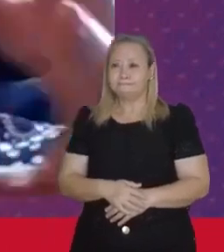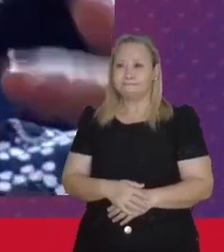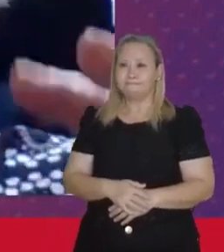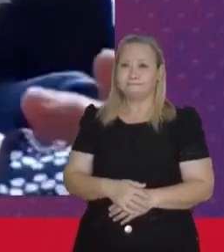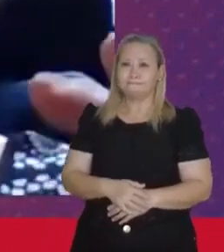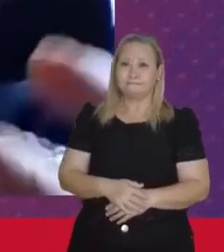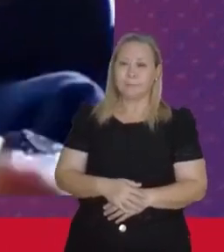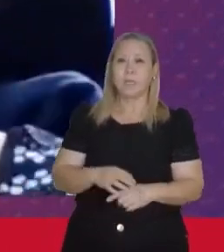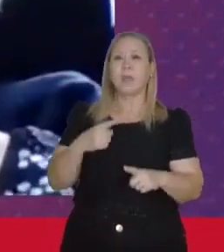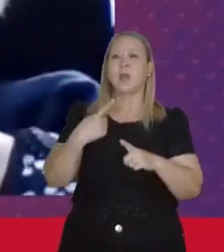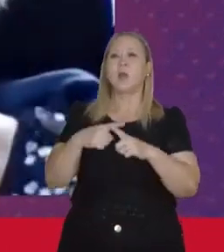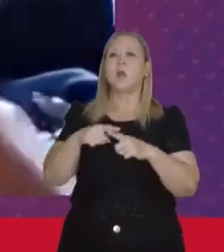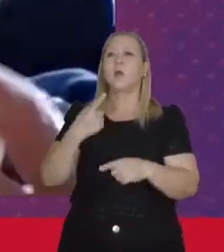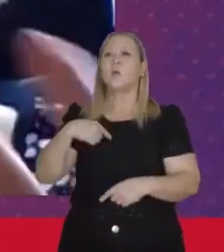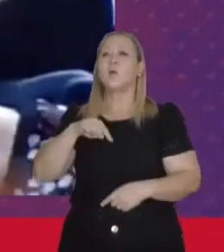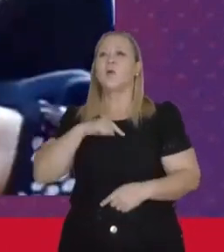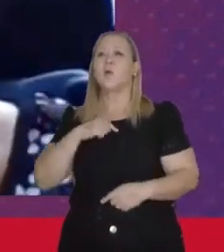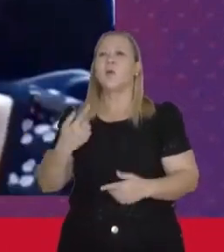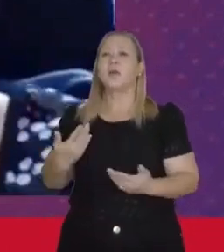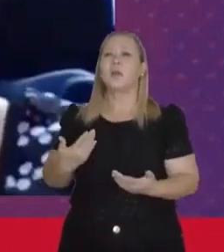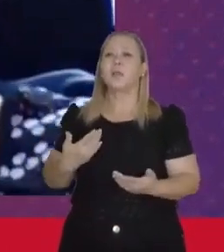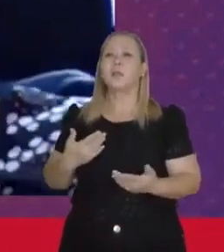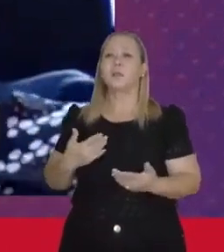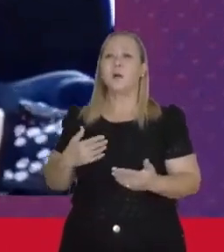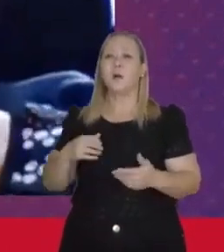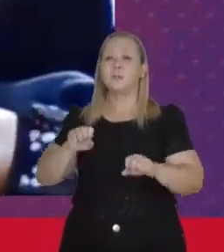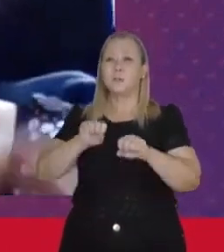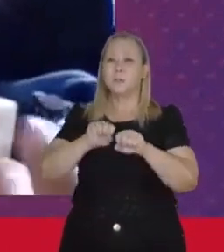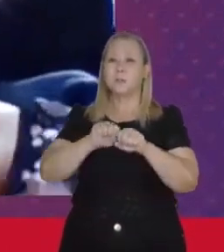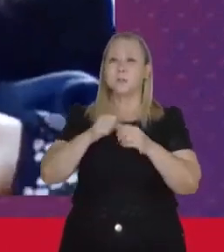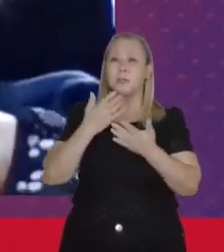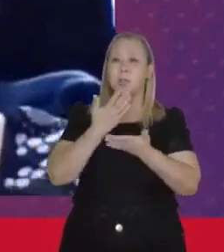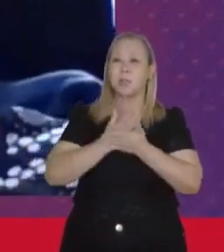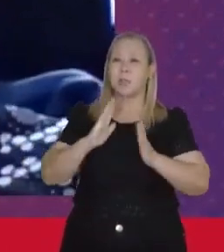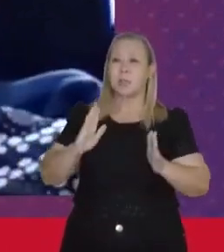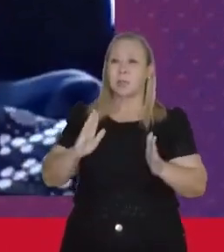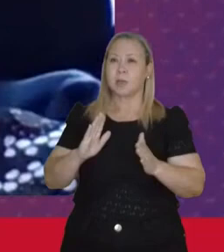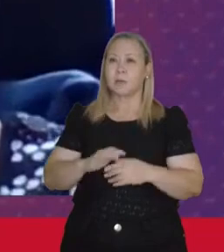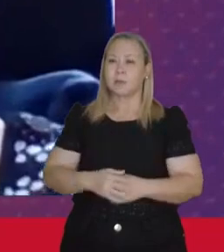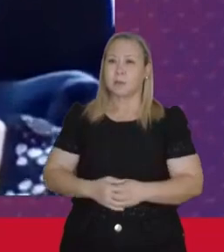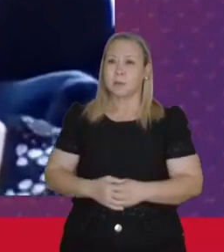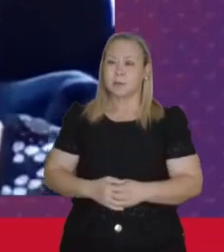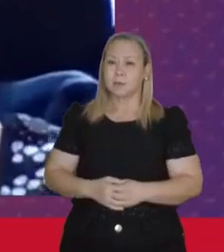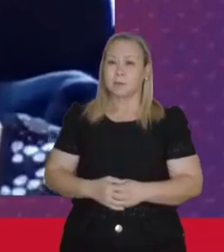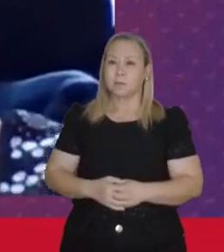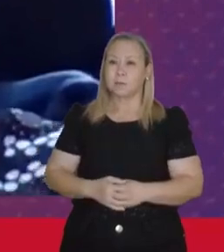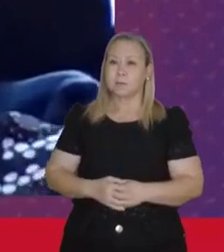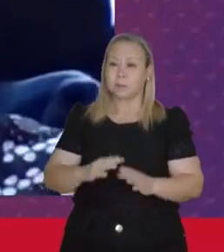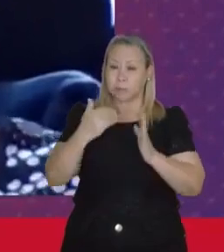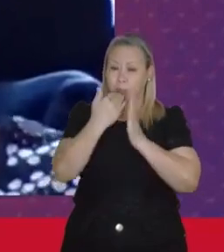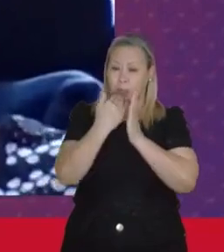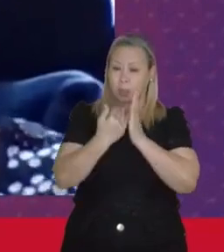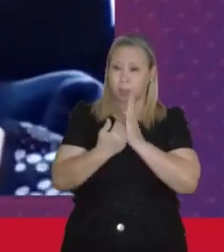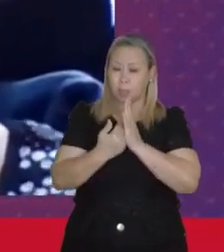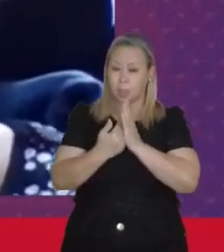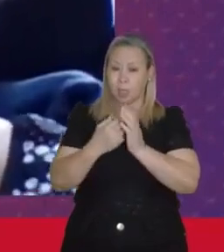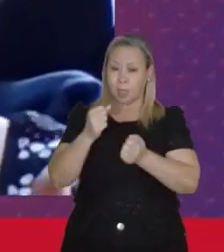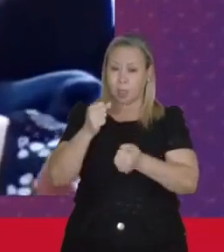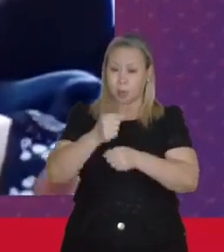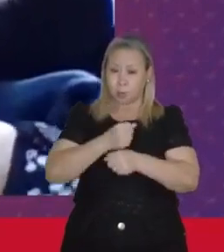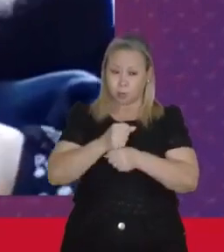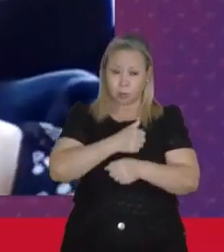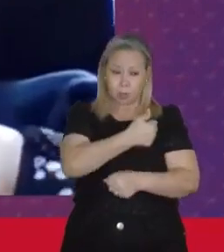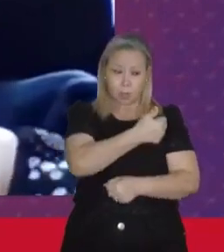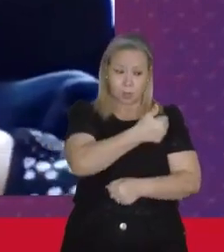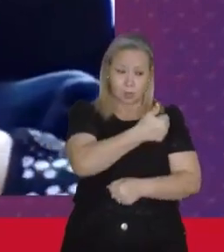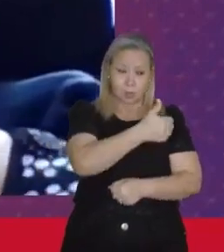E porque nós rompemos na concepção desse programa, nos anos 80,